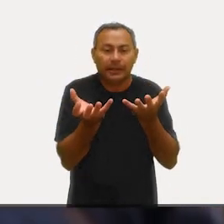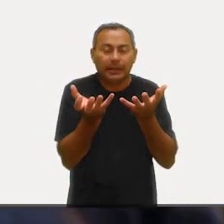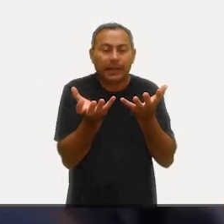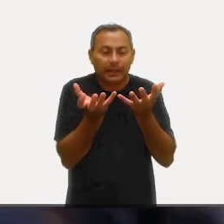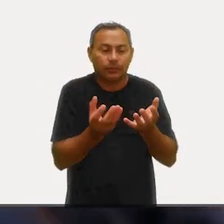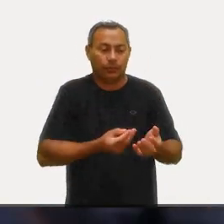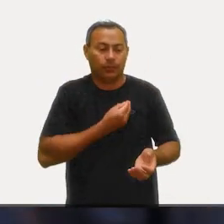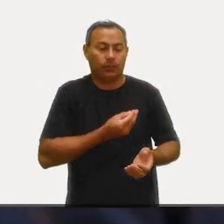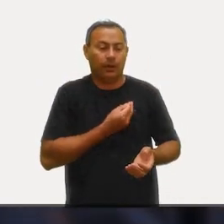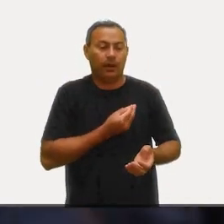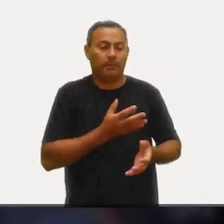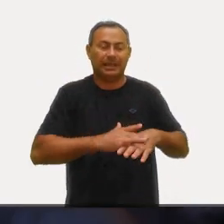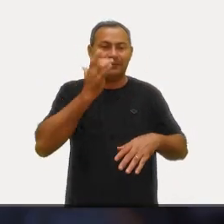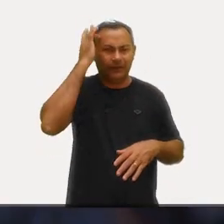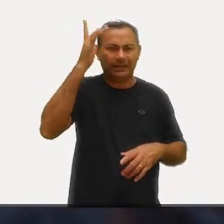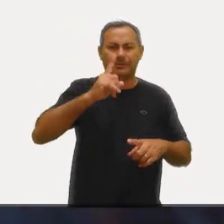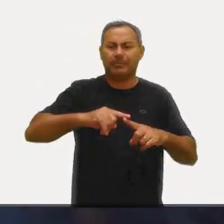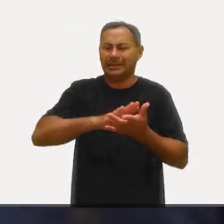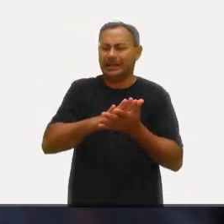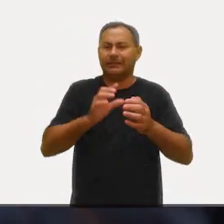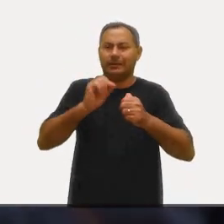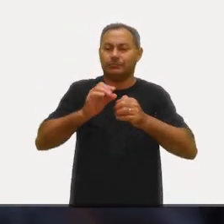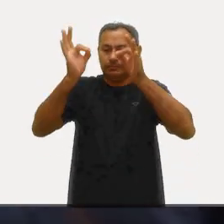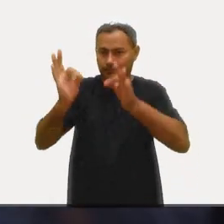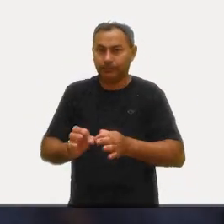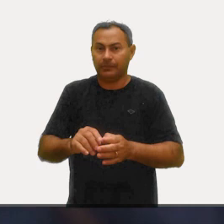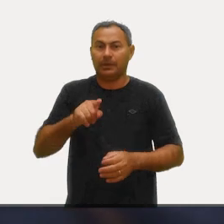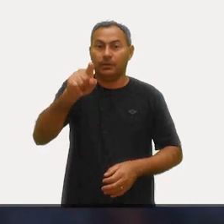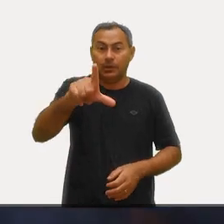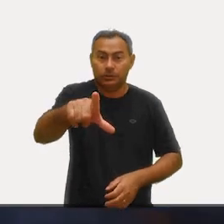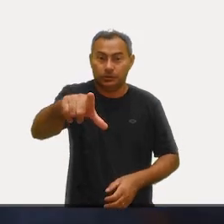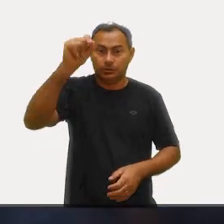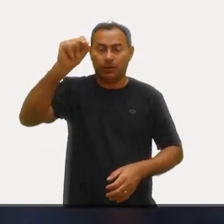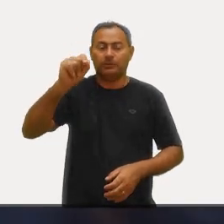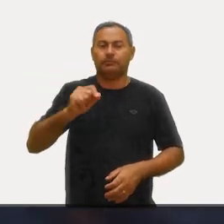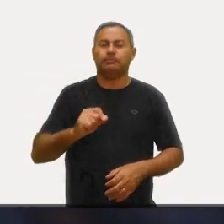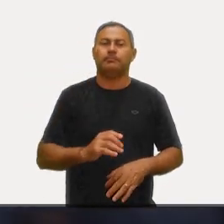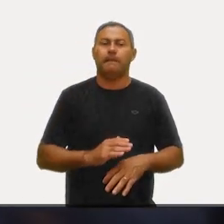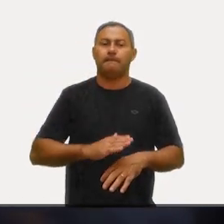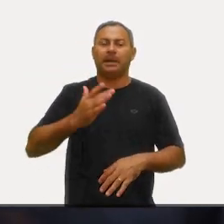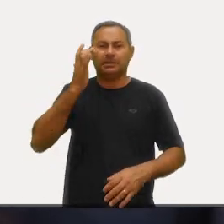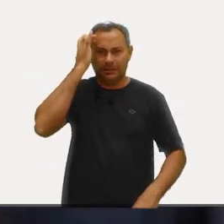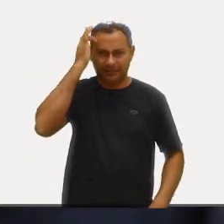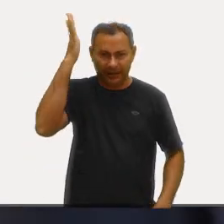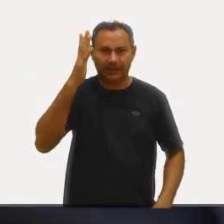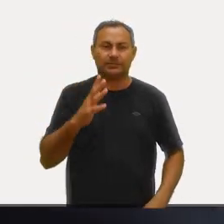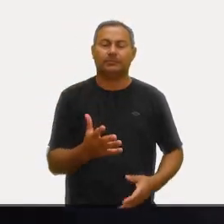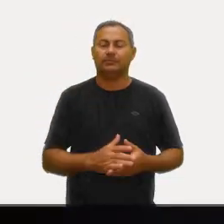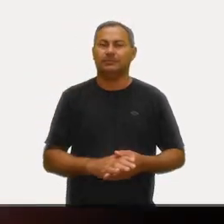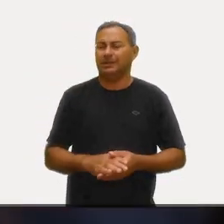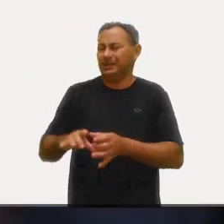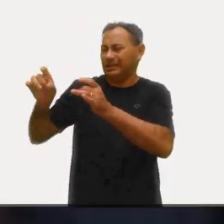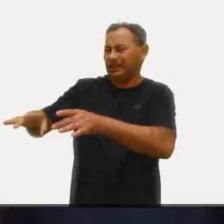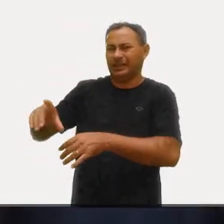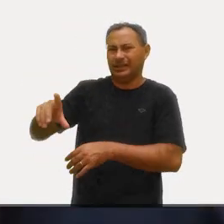estão tentando o caminho mais fácil e ninguém está fazendo o que é certo. E quando você escolhe a alternativa mais fácil,